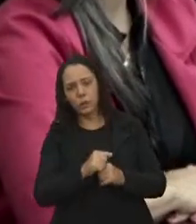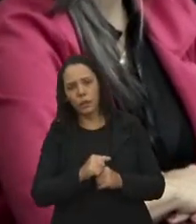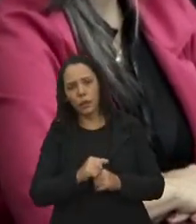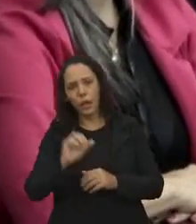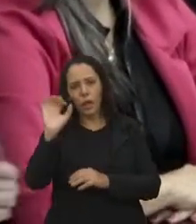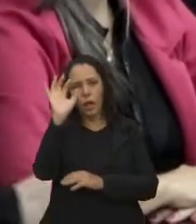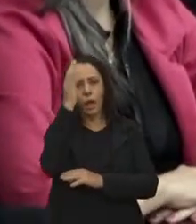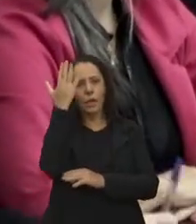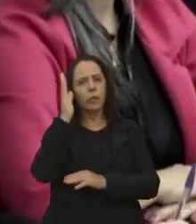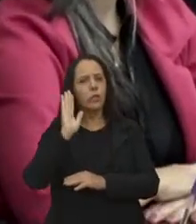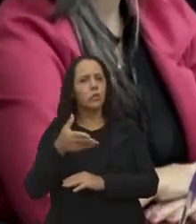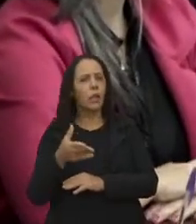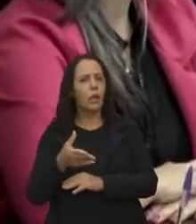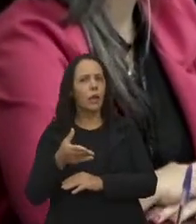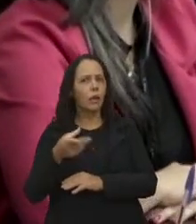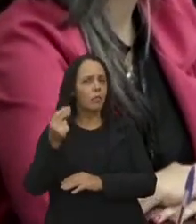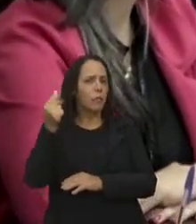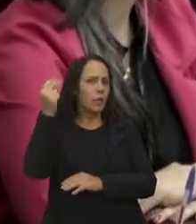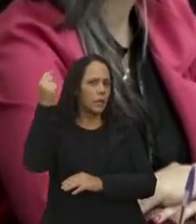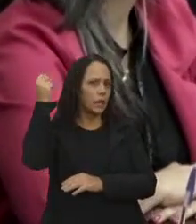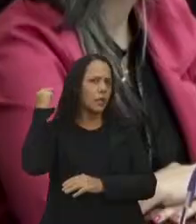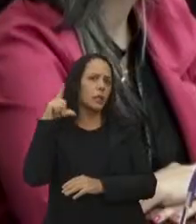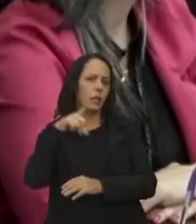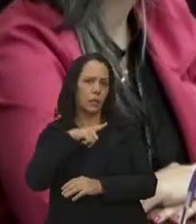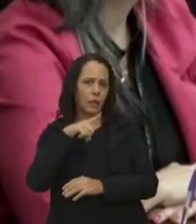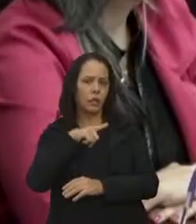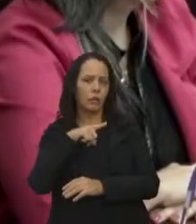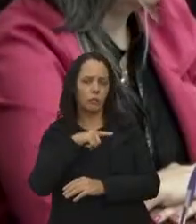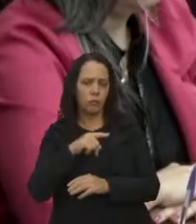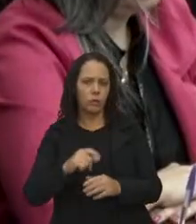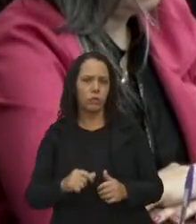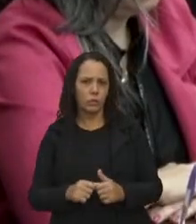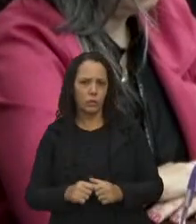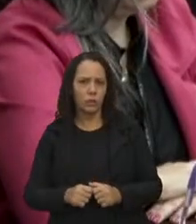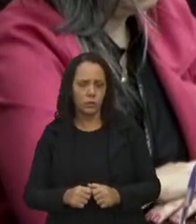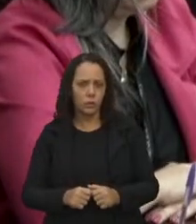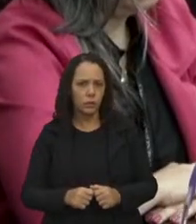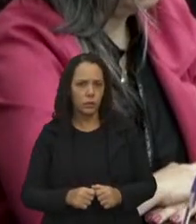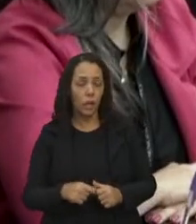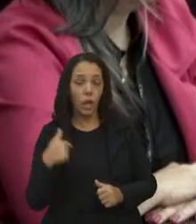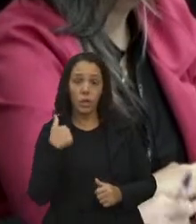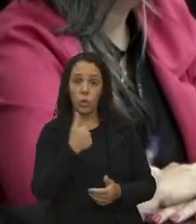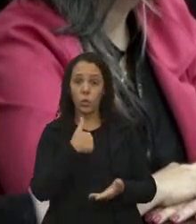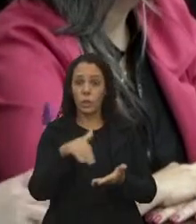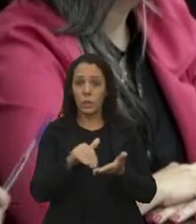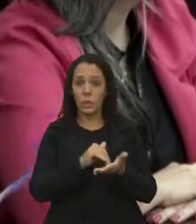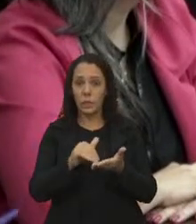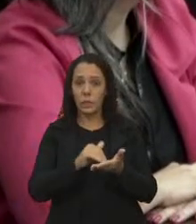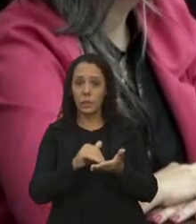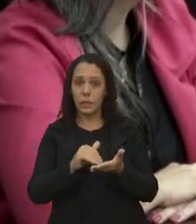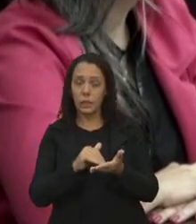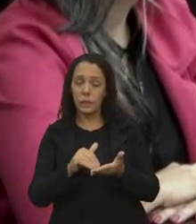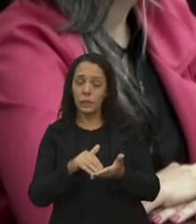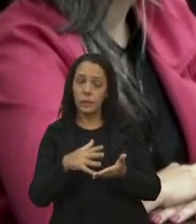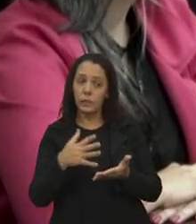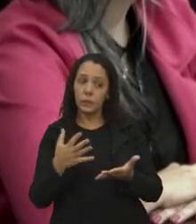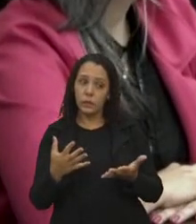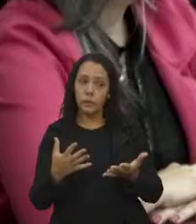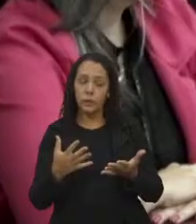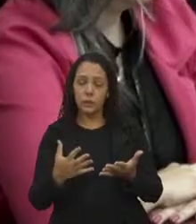árvores que já estavam lá antes e que a gente, enquanto secretaria, é bastante sensível a isso. Só que